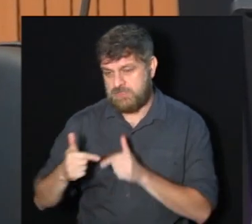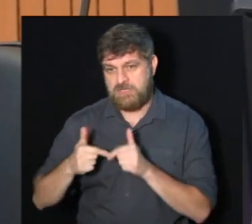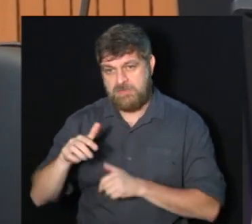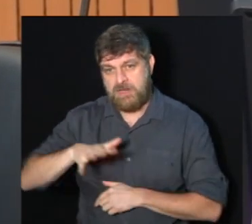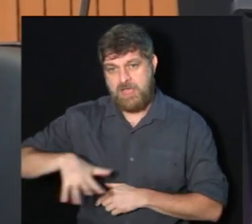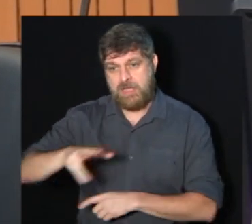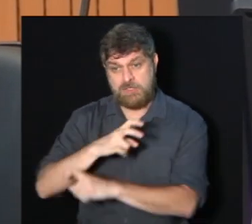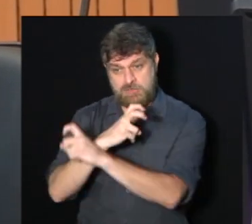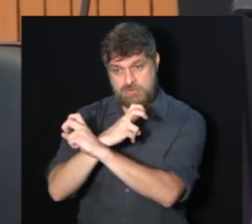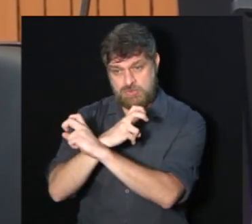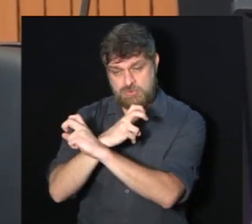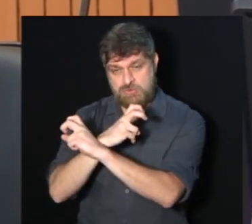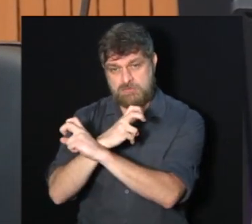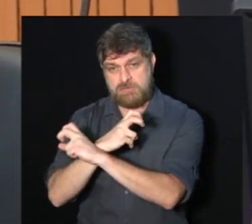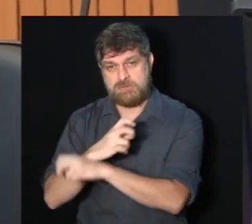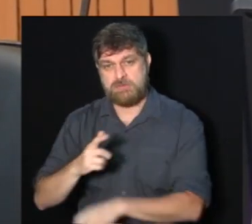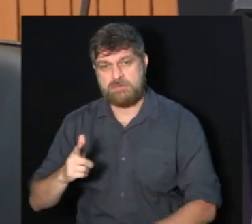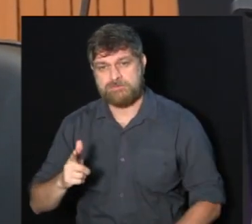ortopedia.